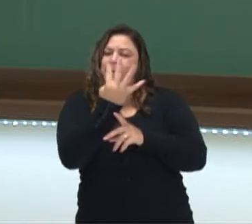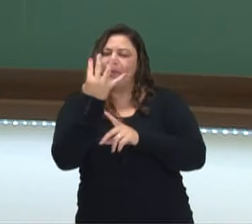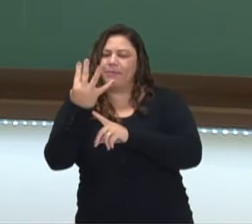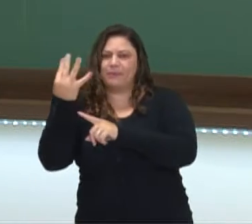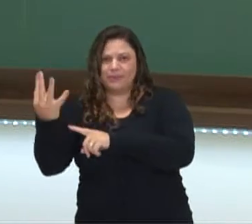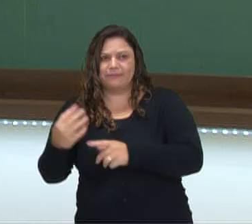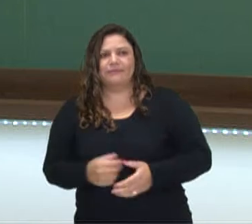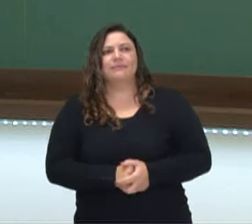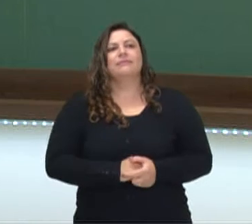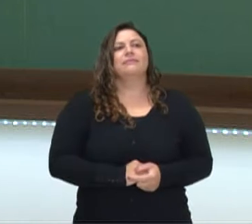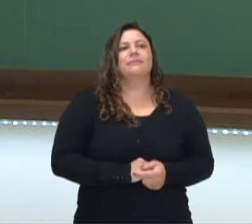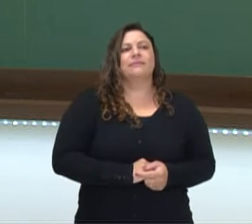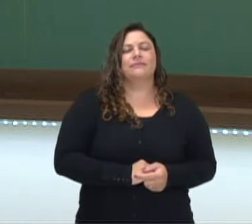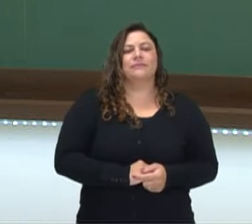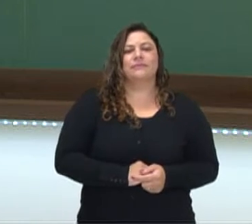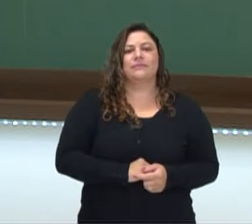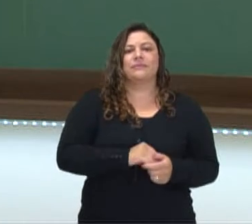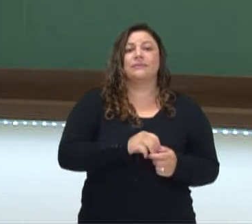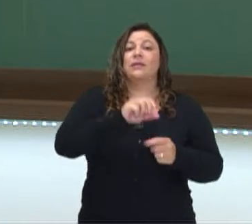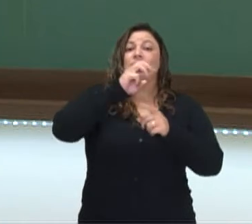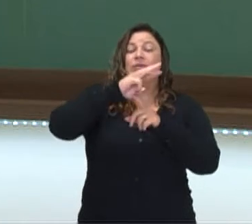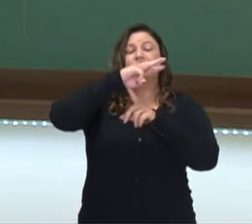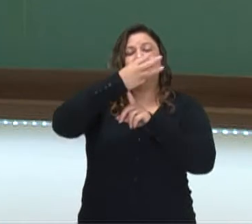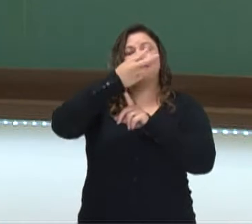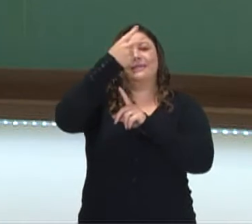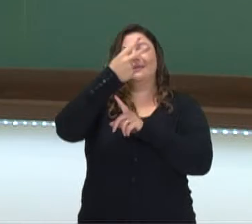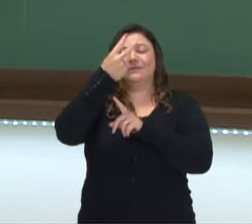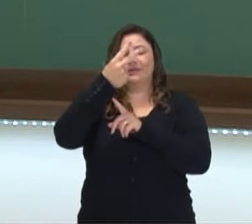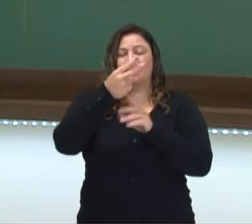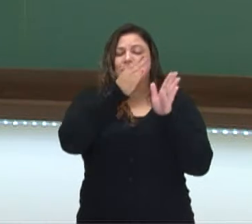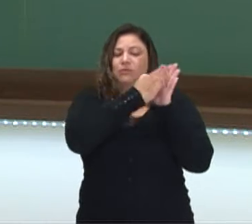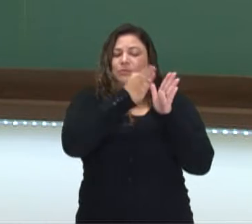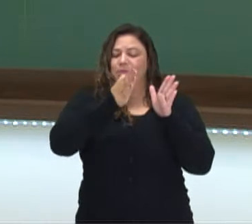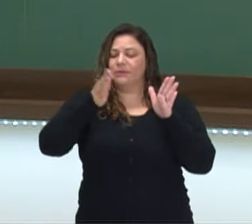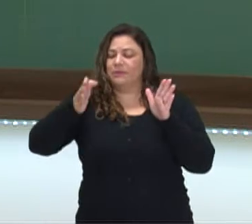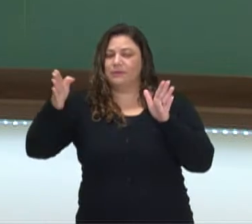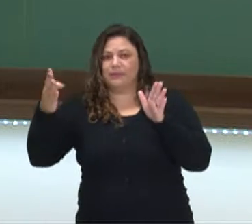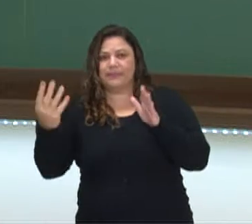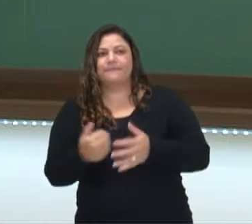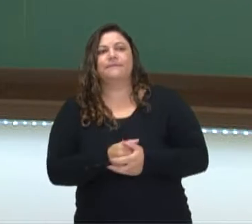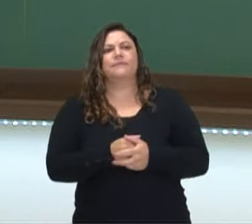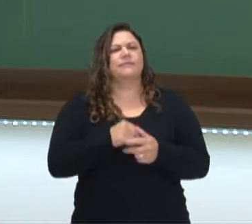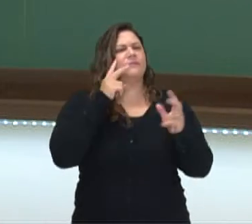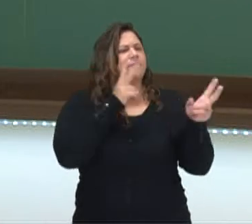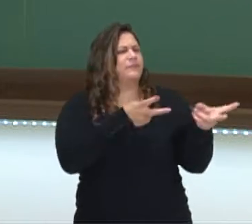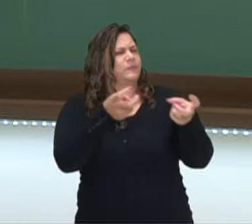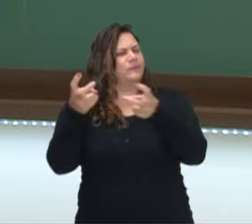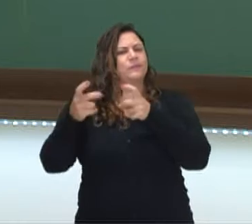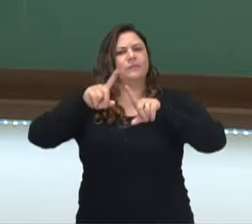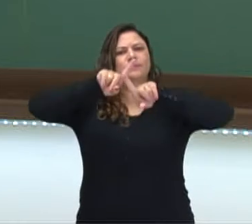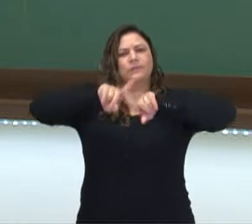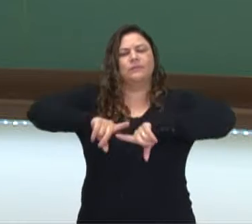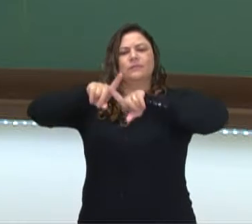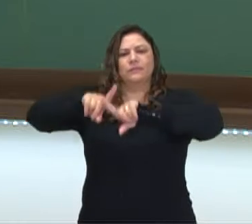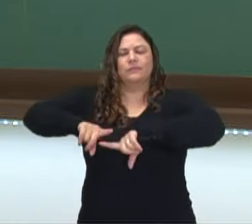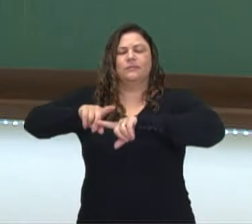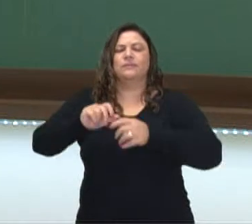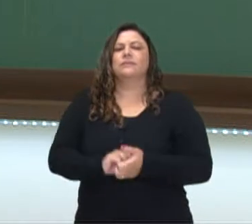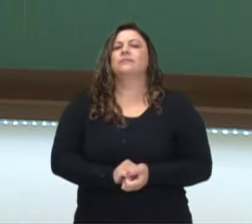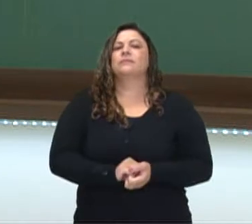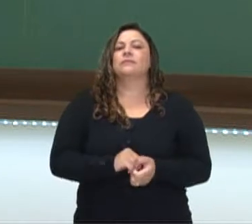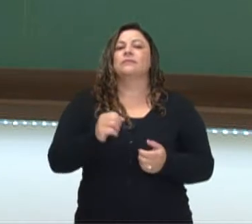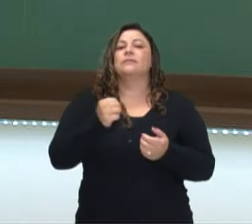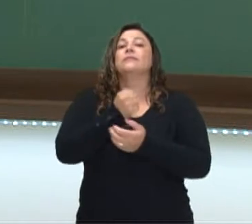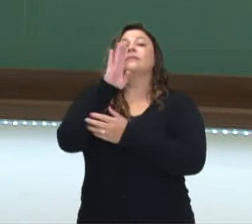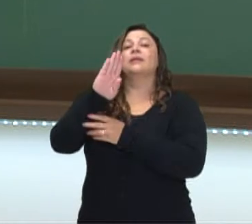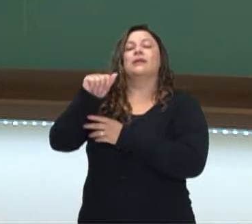1, 2, 3, 4 vezes. Agora, repare que eu tenho uma multiplicação de potências de base 3. O que eu